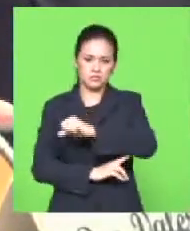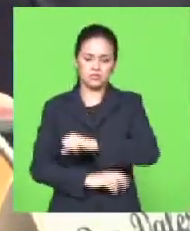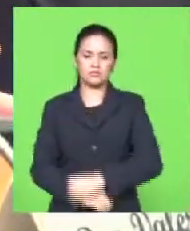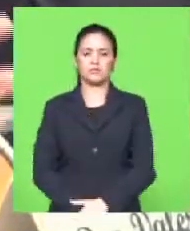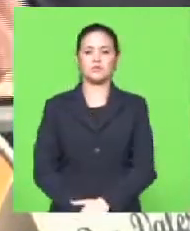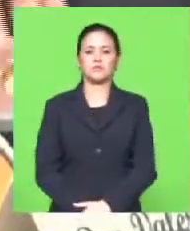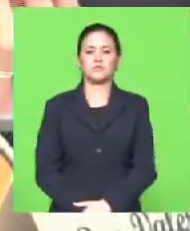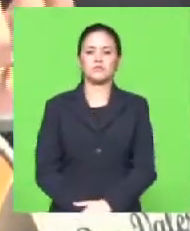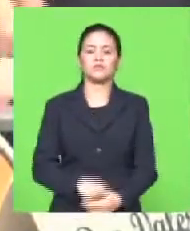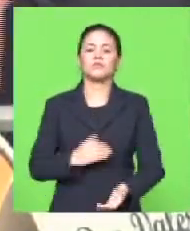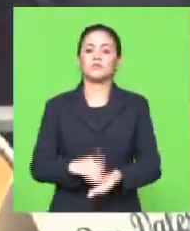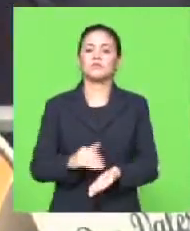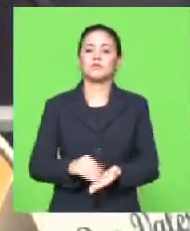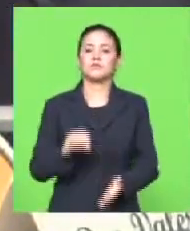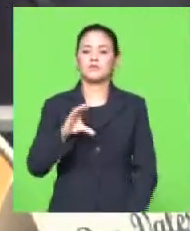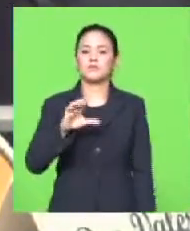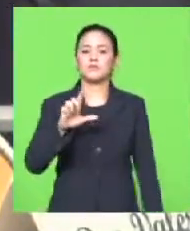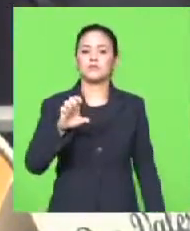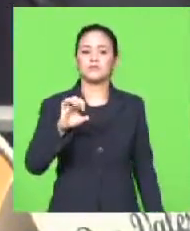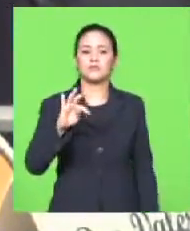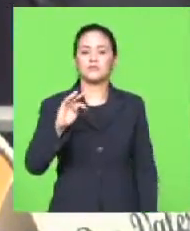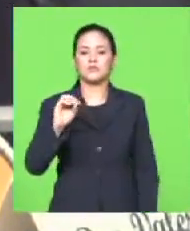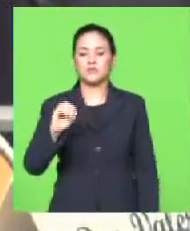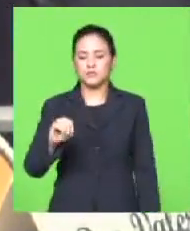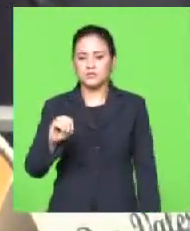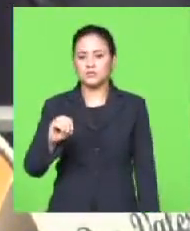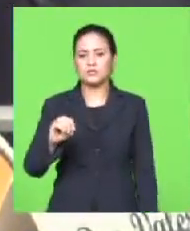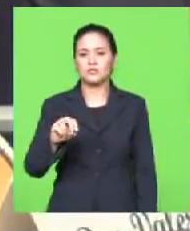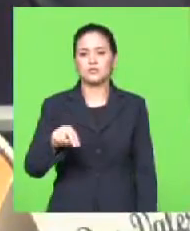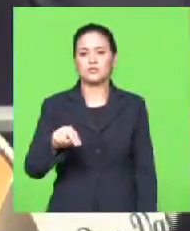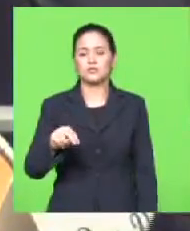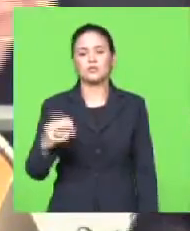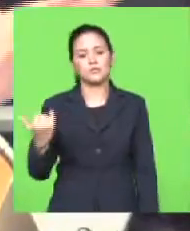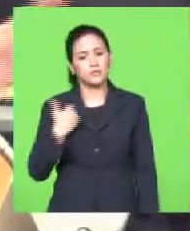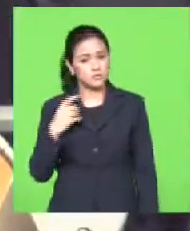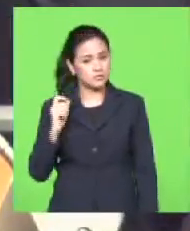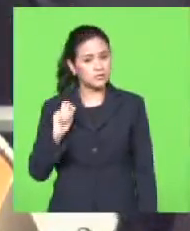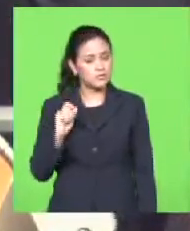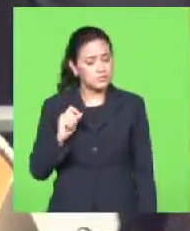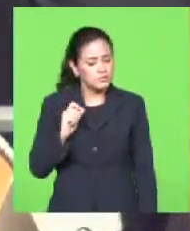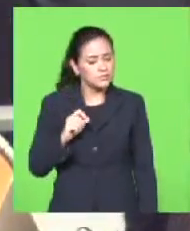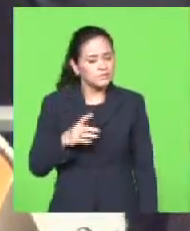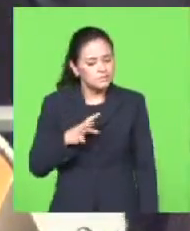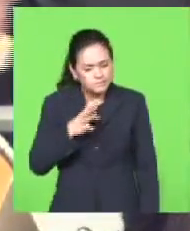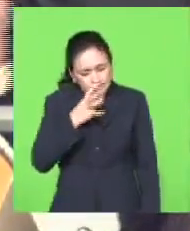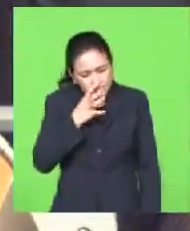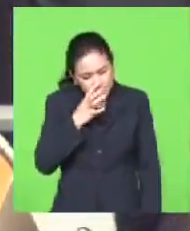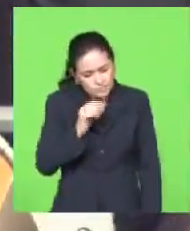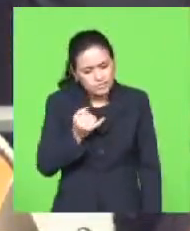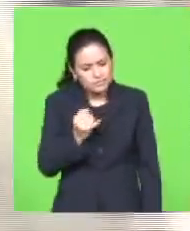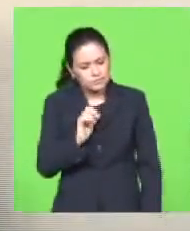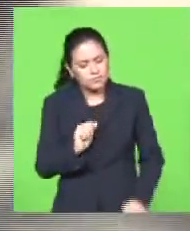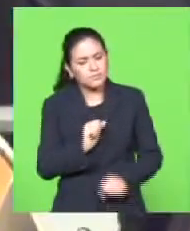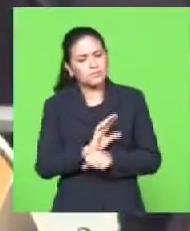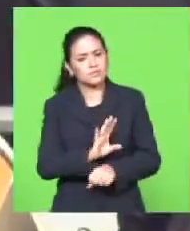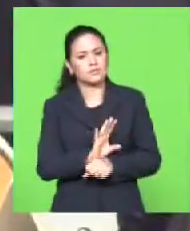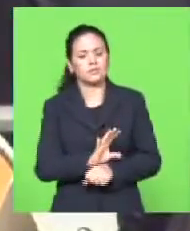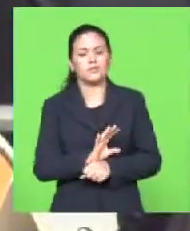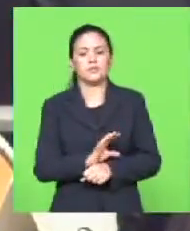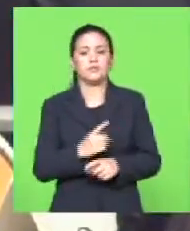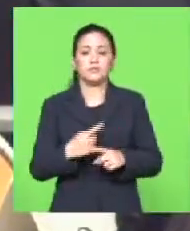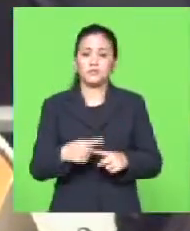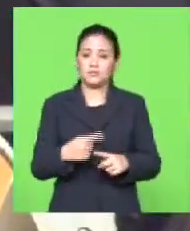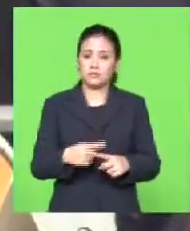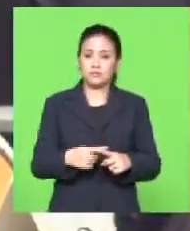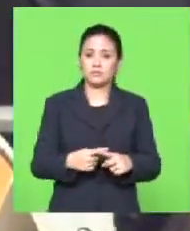ver, até porque a recuperação da estrada que liga, que vai a Fernando Falcão, né, que vem, ela chega até a